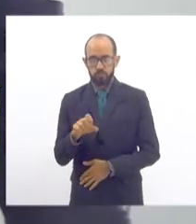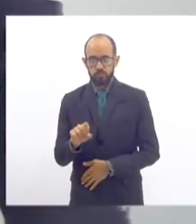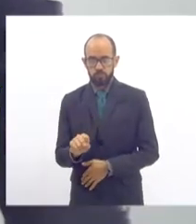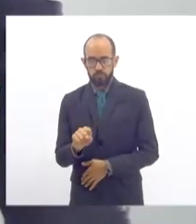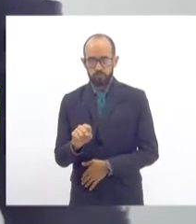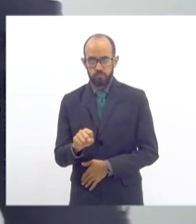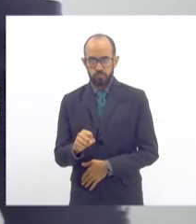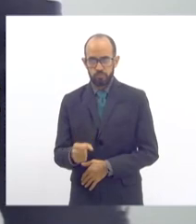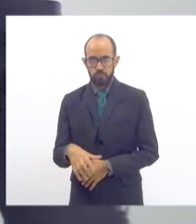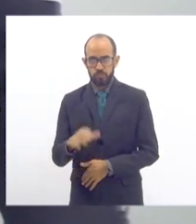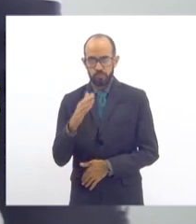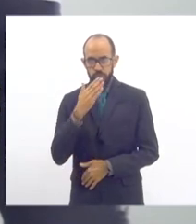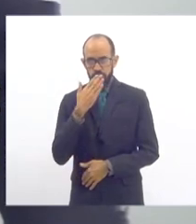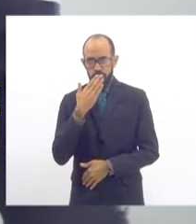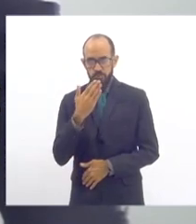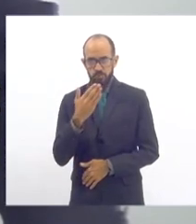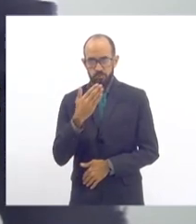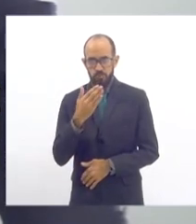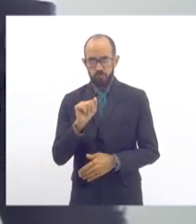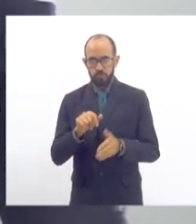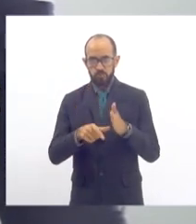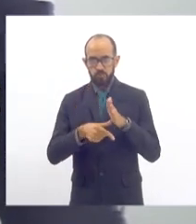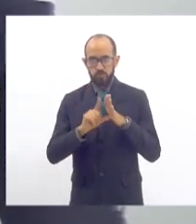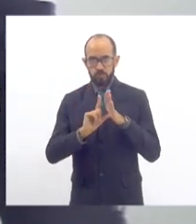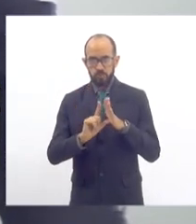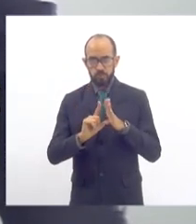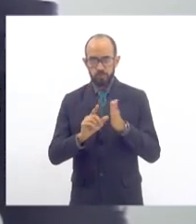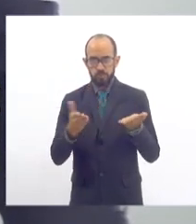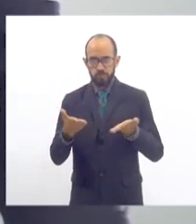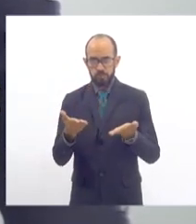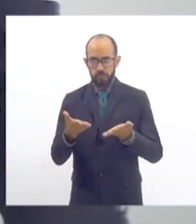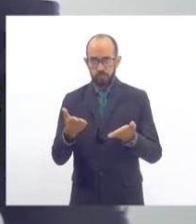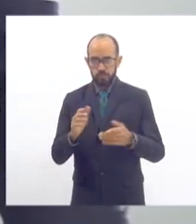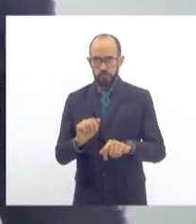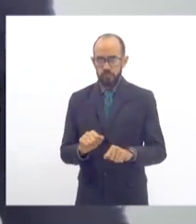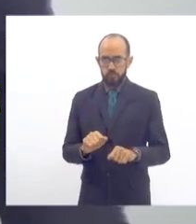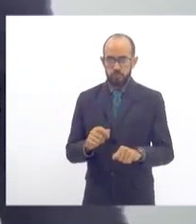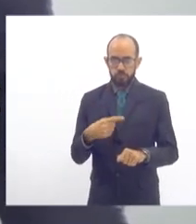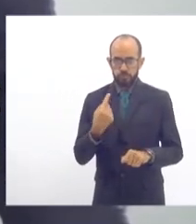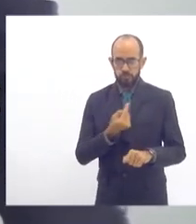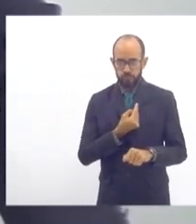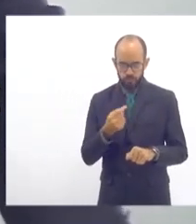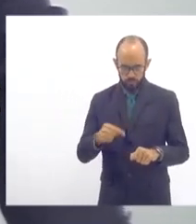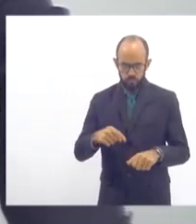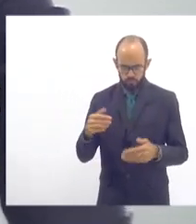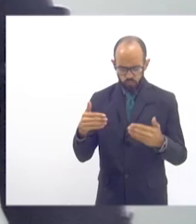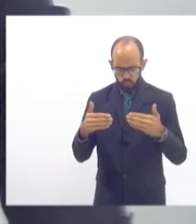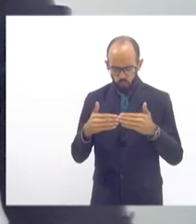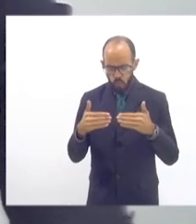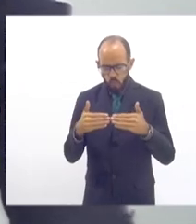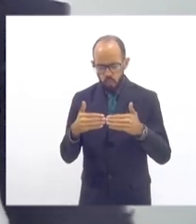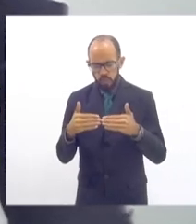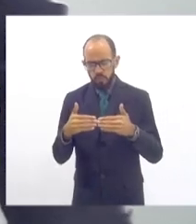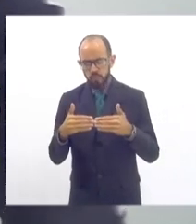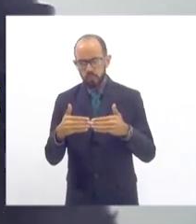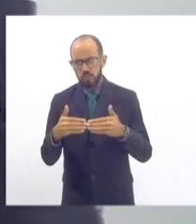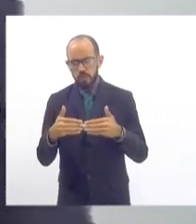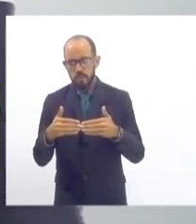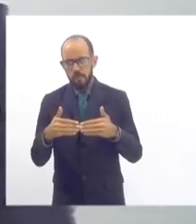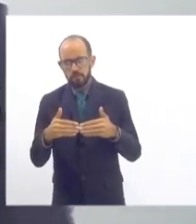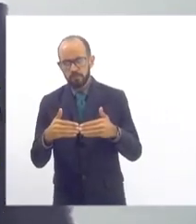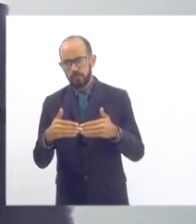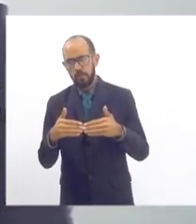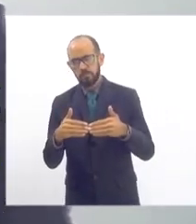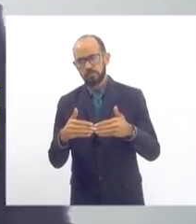Foi solicitada uma antecipação para a data de hoje e nós imediatamente concordamos com isso. As falas